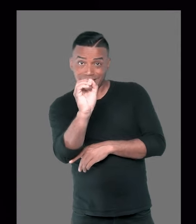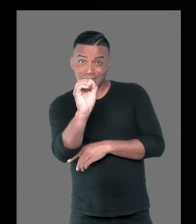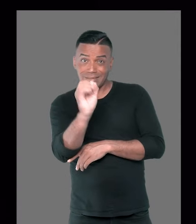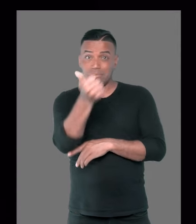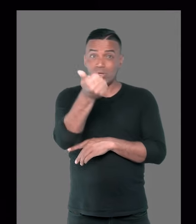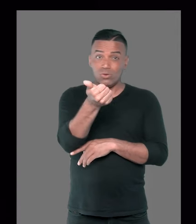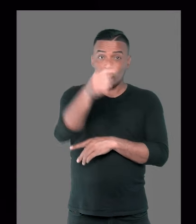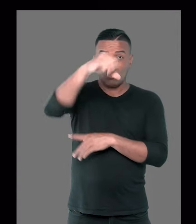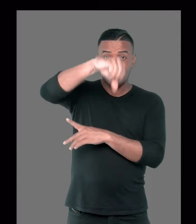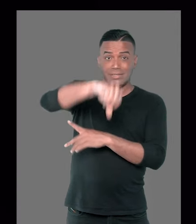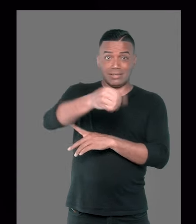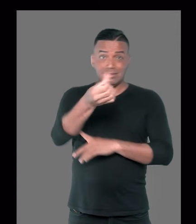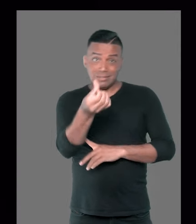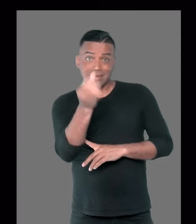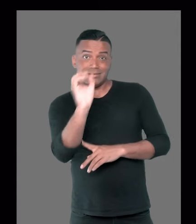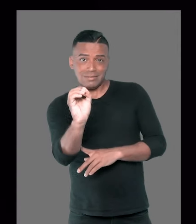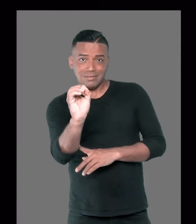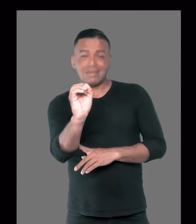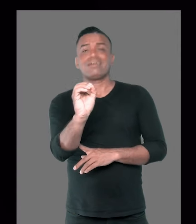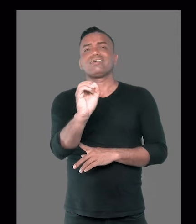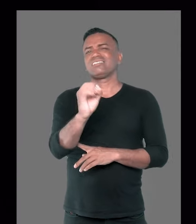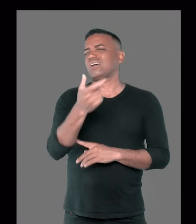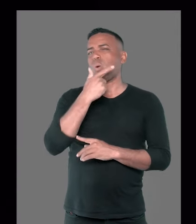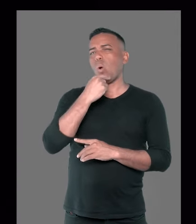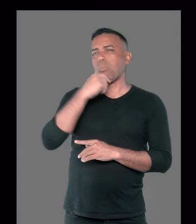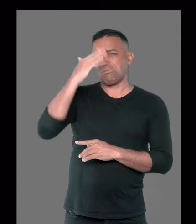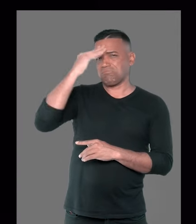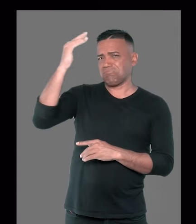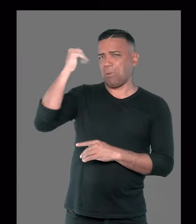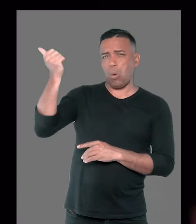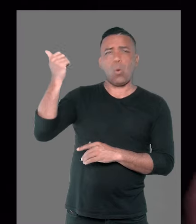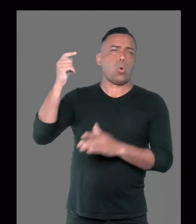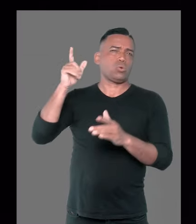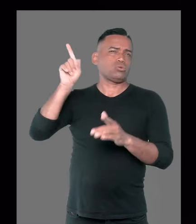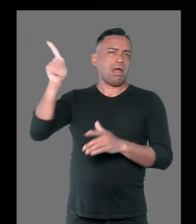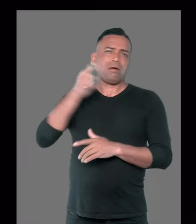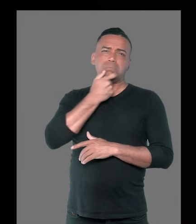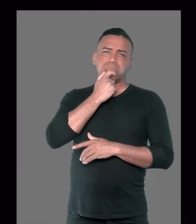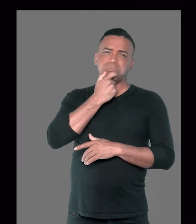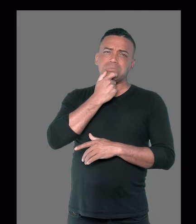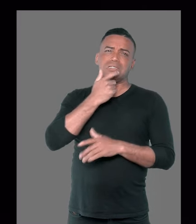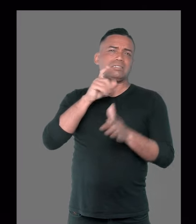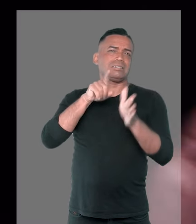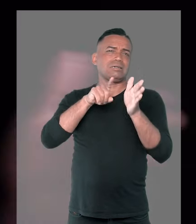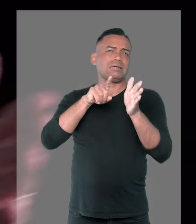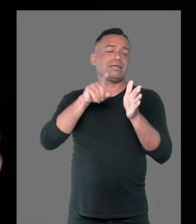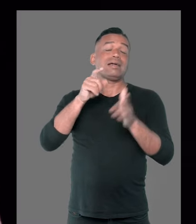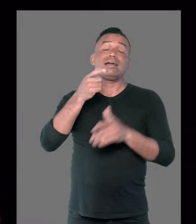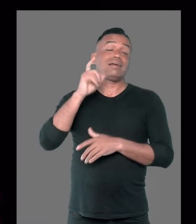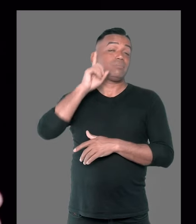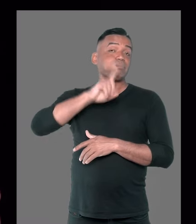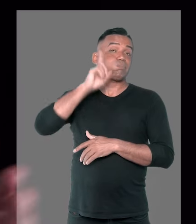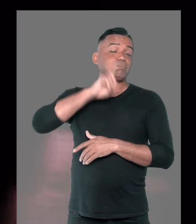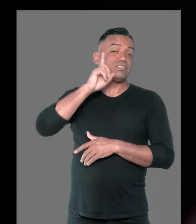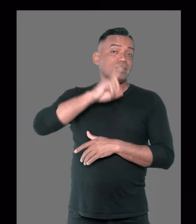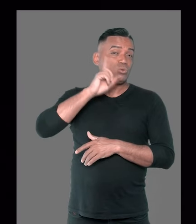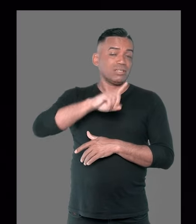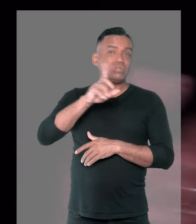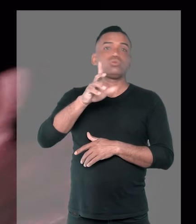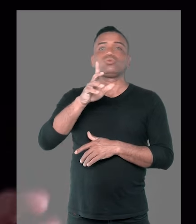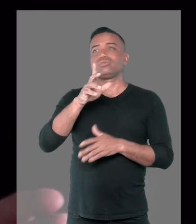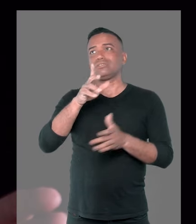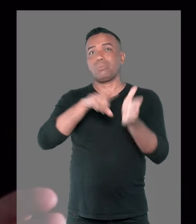década de 60 huran habermans publica uma uma tese sobre a transformação da esfera pública